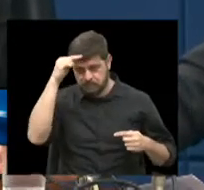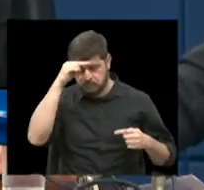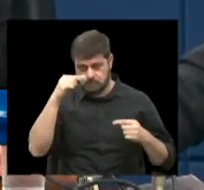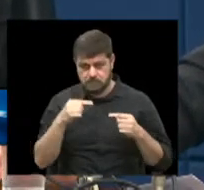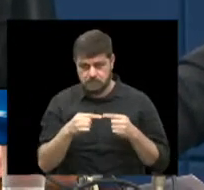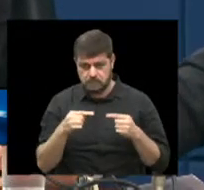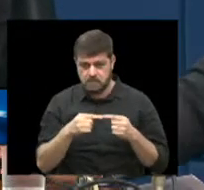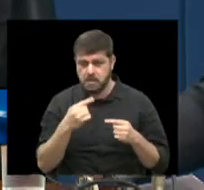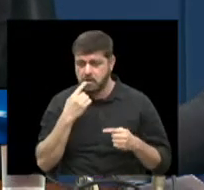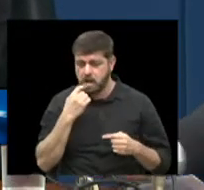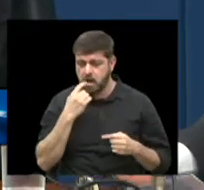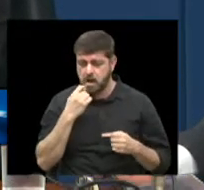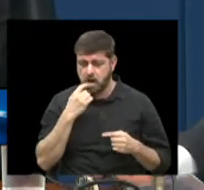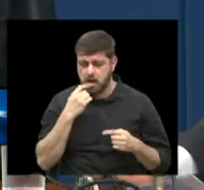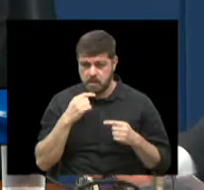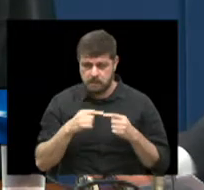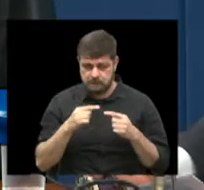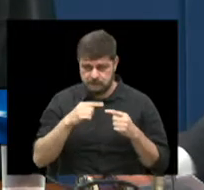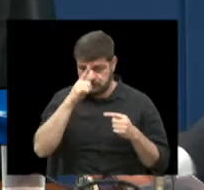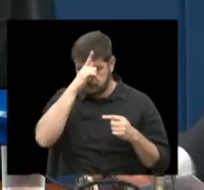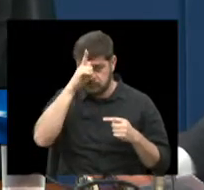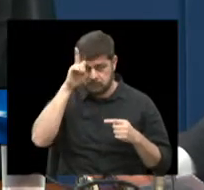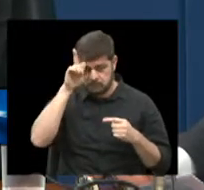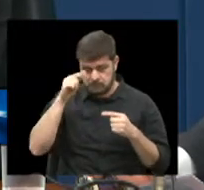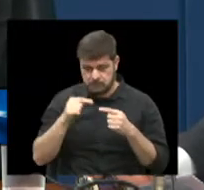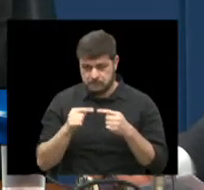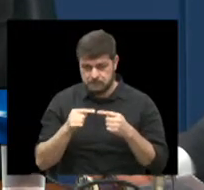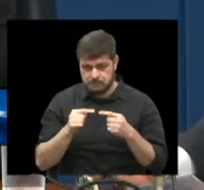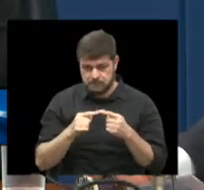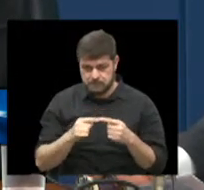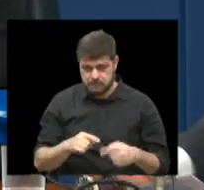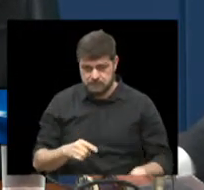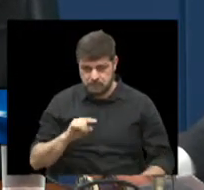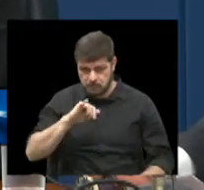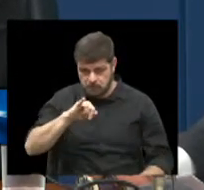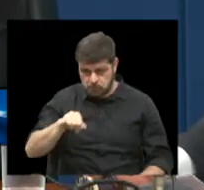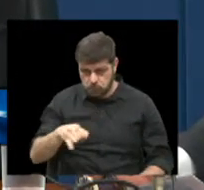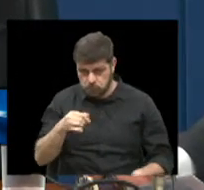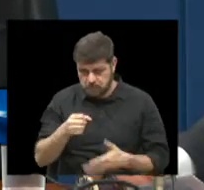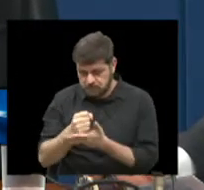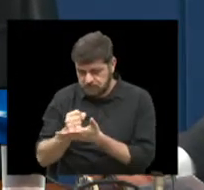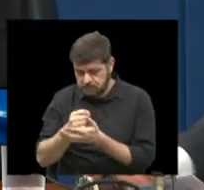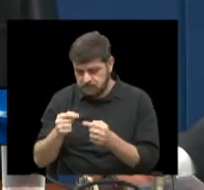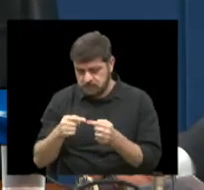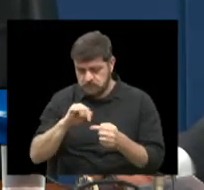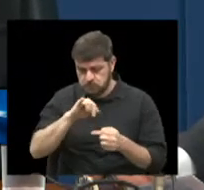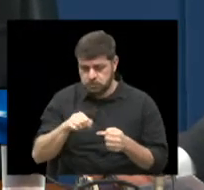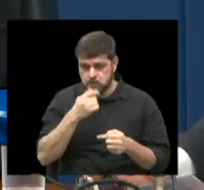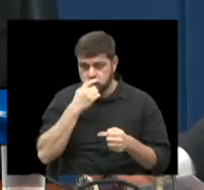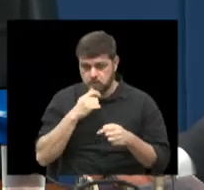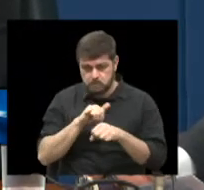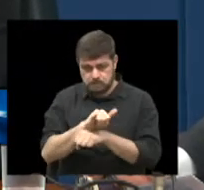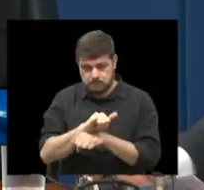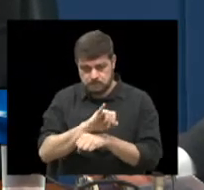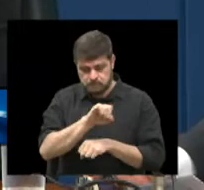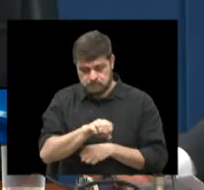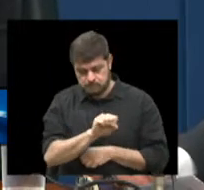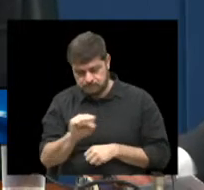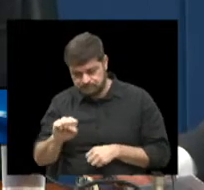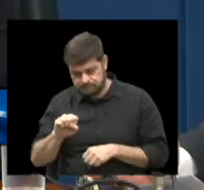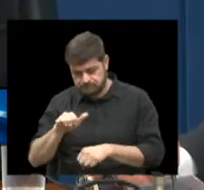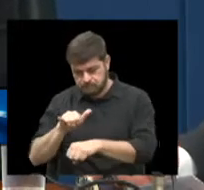sim. Gilberto Vermelho, sim. Gustavo Peta, sim. Jorge da Farmácia, sim. Schneider, ausente. J. Silva,